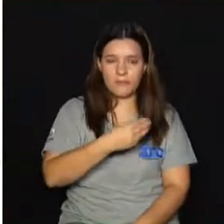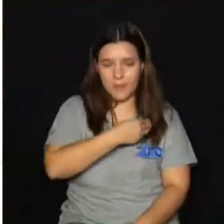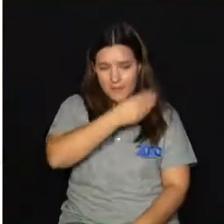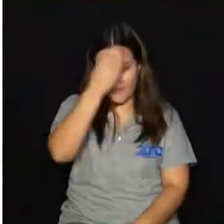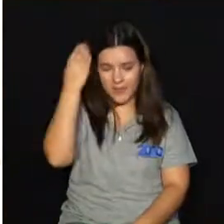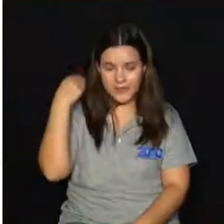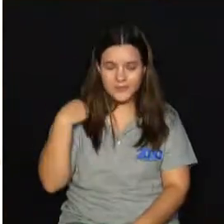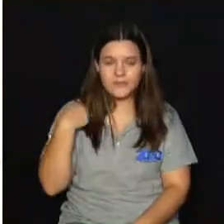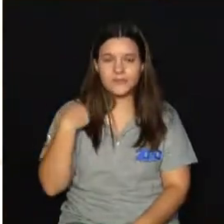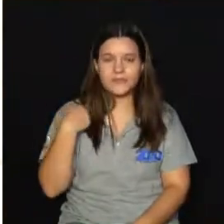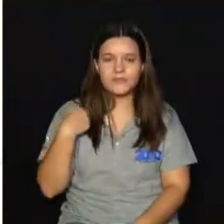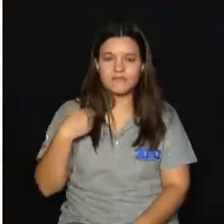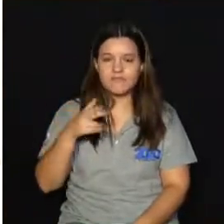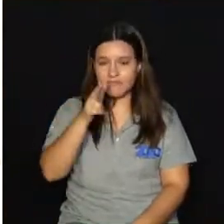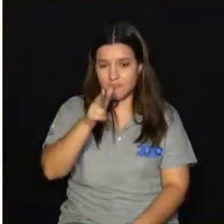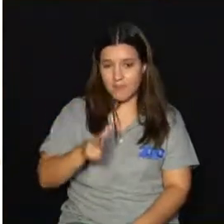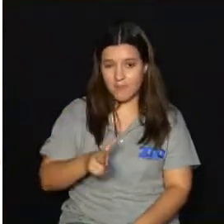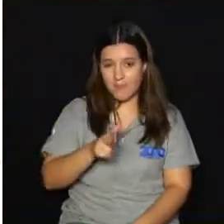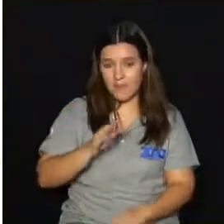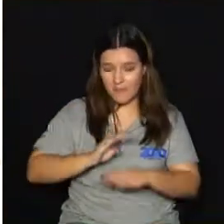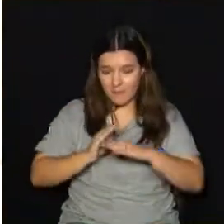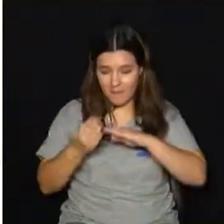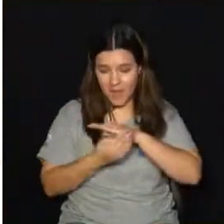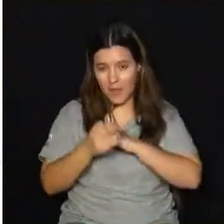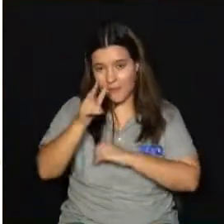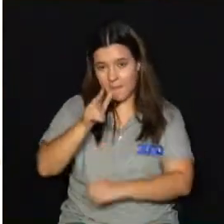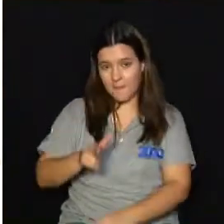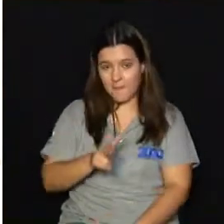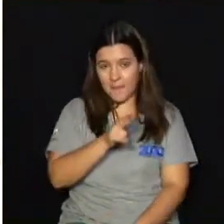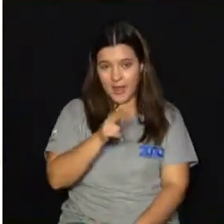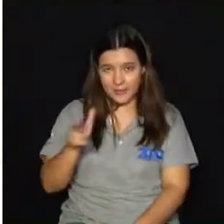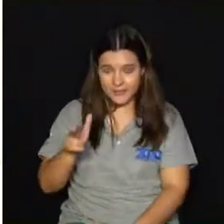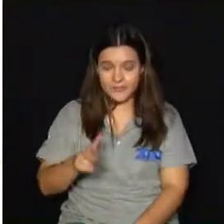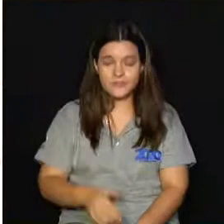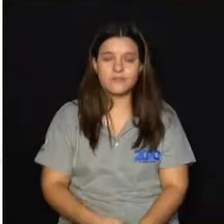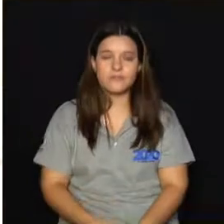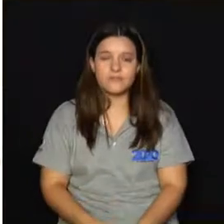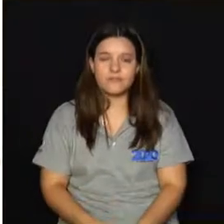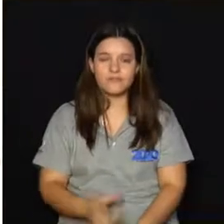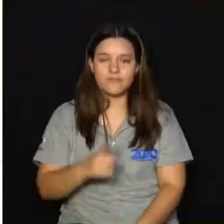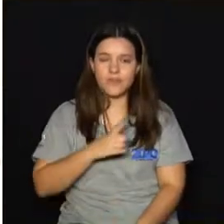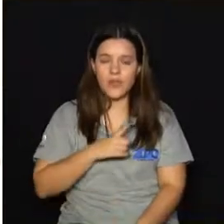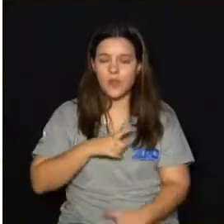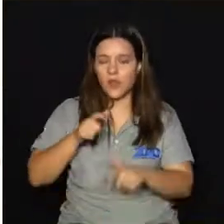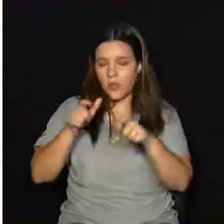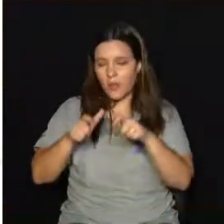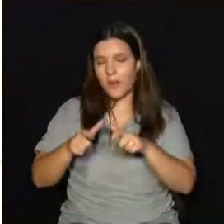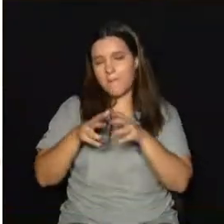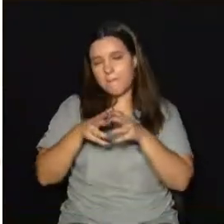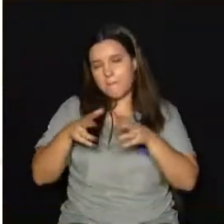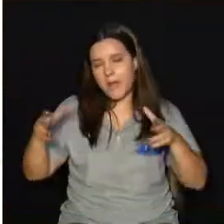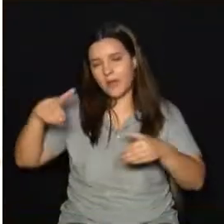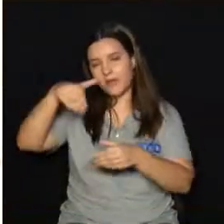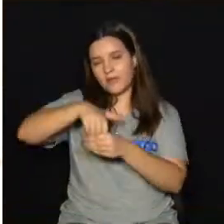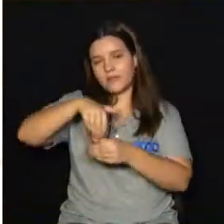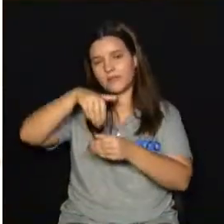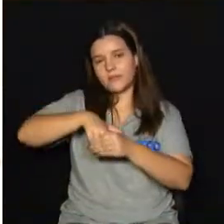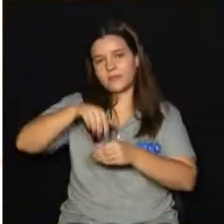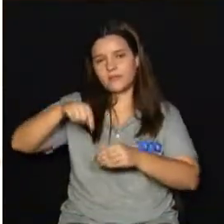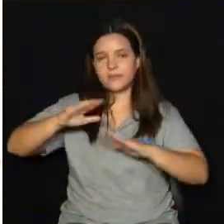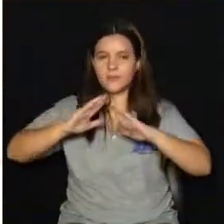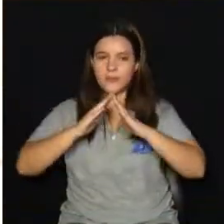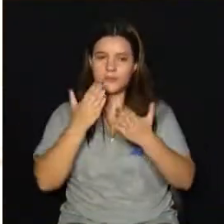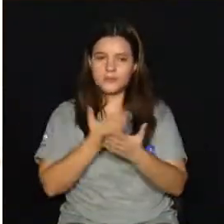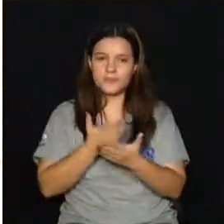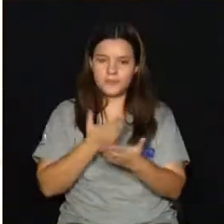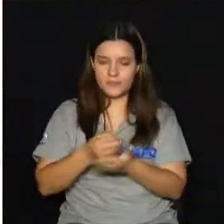precisamente na Vila Padre Anchieta. E aqui na Vila Padre Anchieta, o maior local de votação aqui é a escola